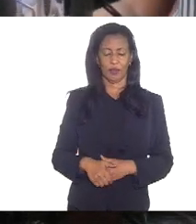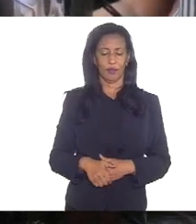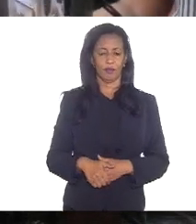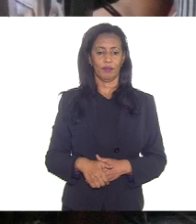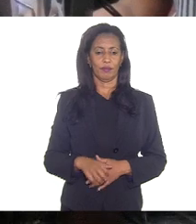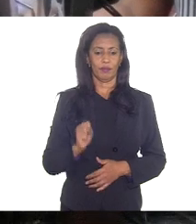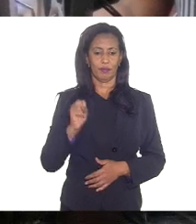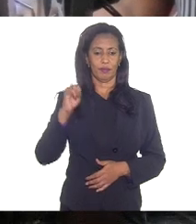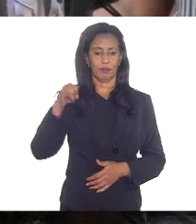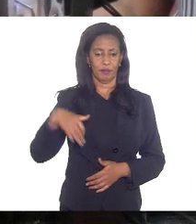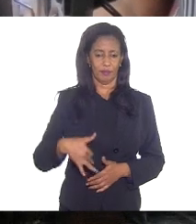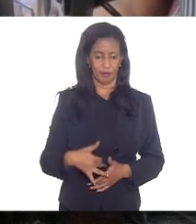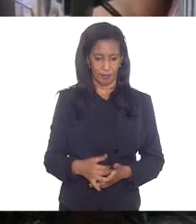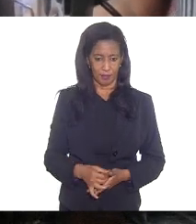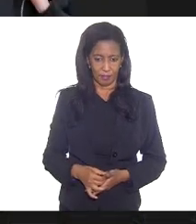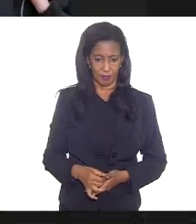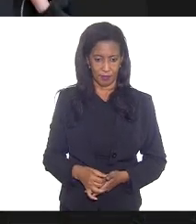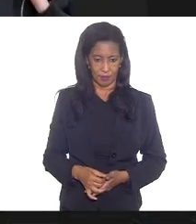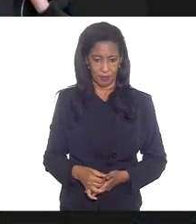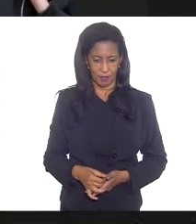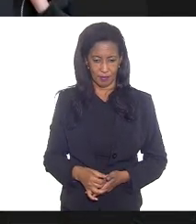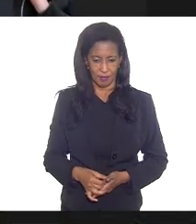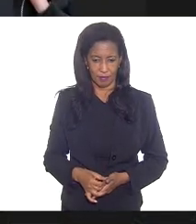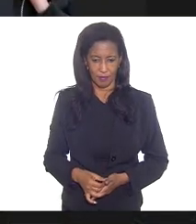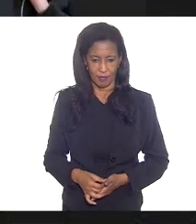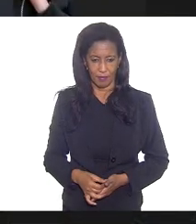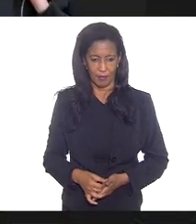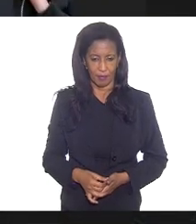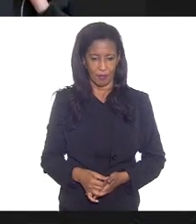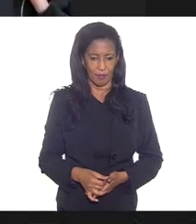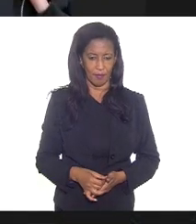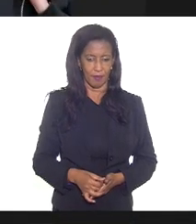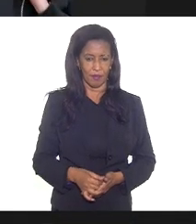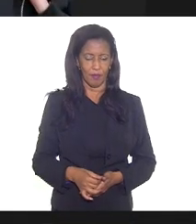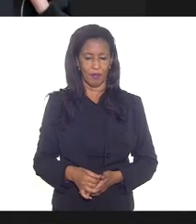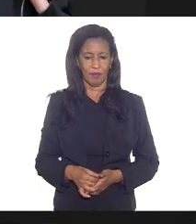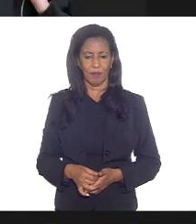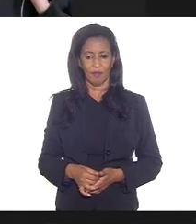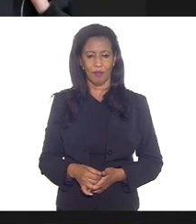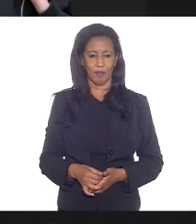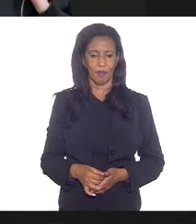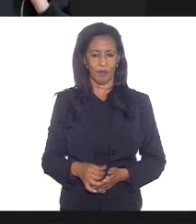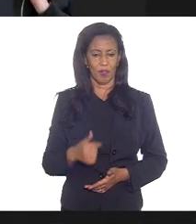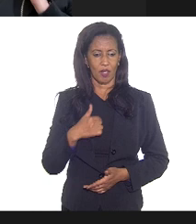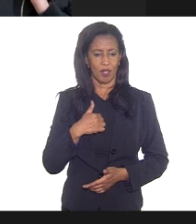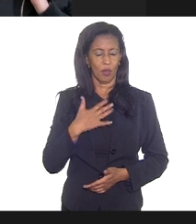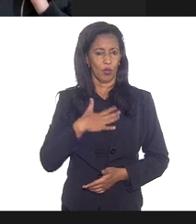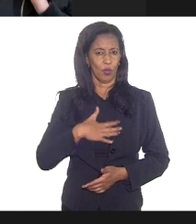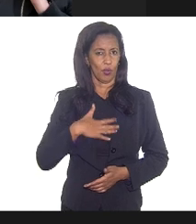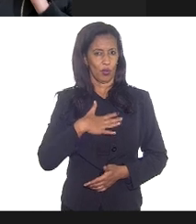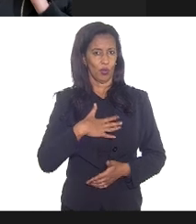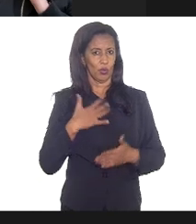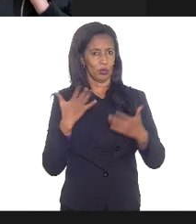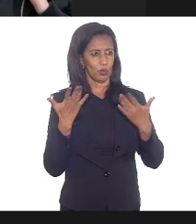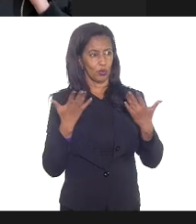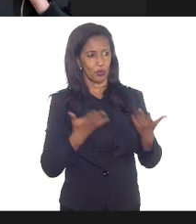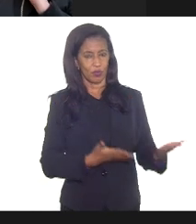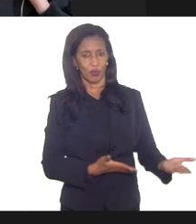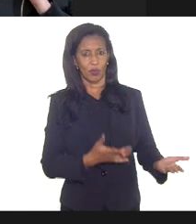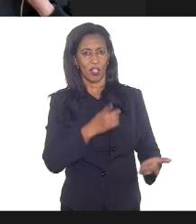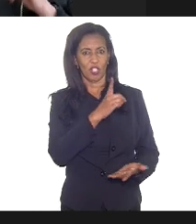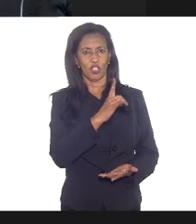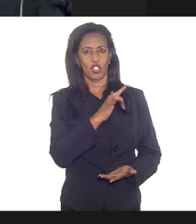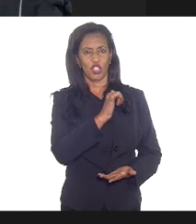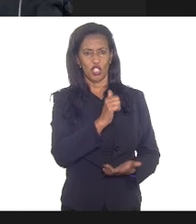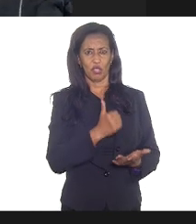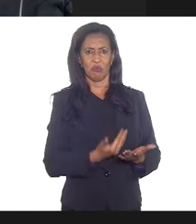Sim. Então, eu gostaria de parabenizar ao deputado estadual Marcelo Dino pela